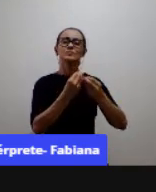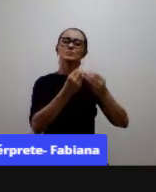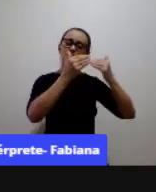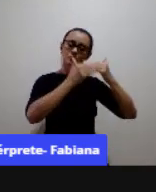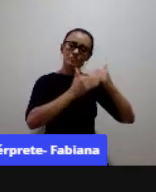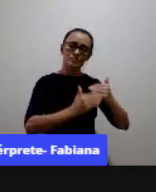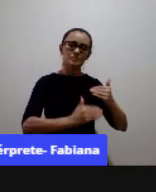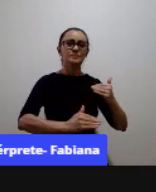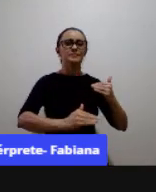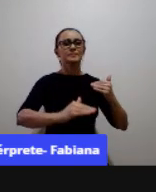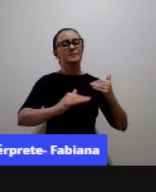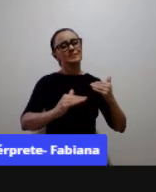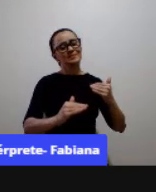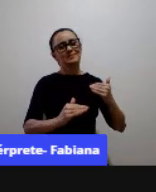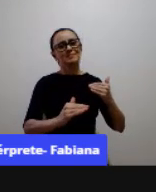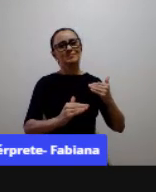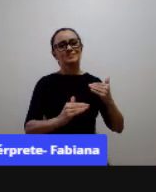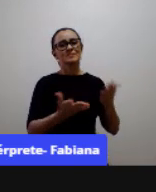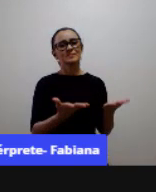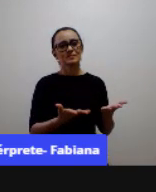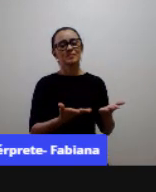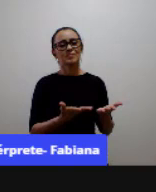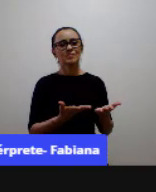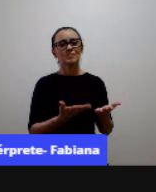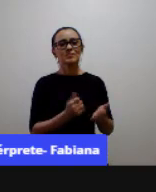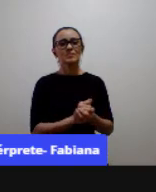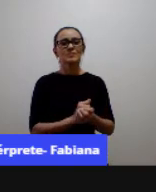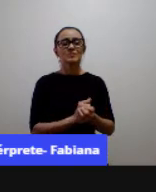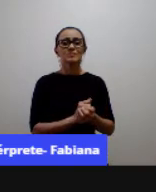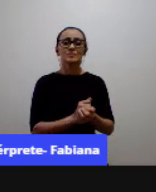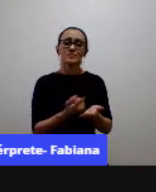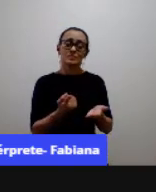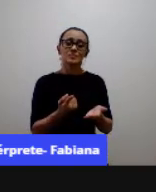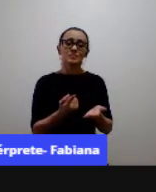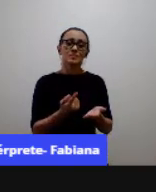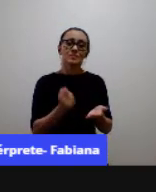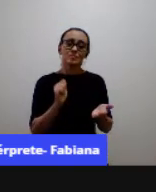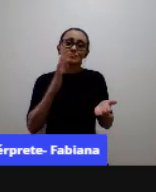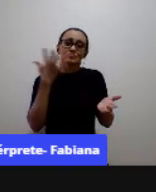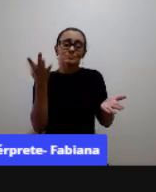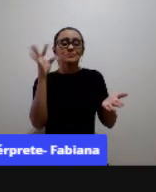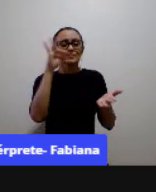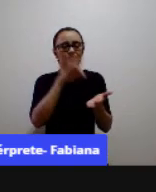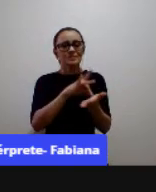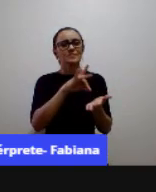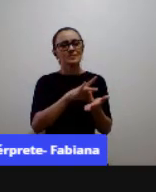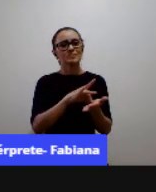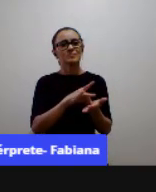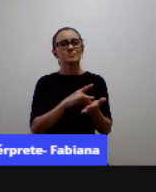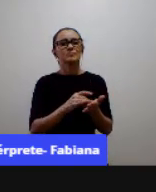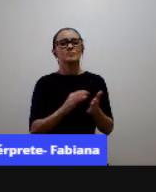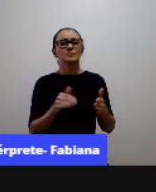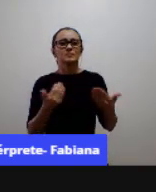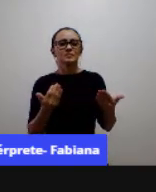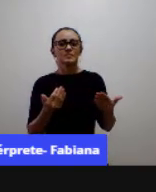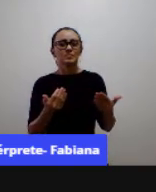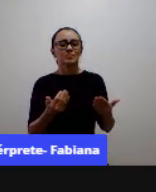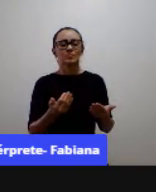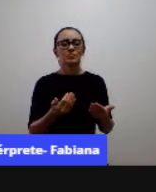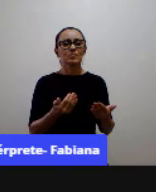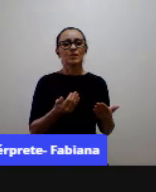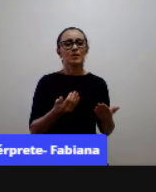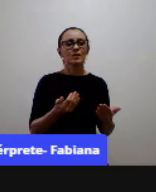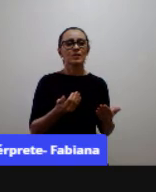do PEI, até que chega o momento da efetividade dele, né? Então, é como a Mari falou, a gente não vai conseguir pular etapas,